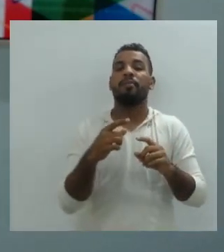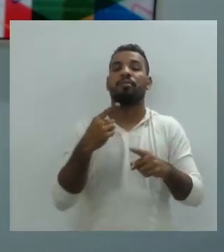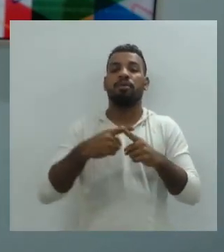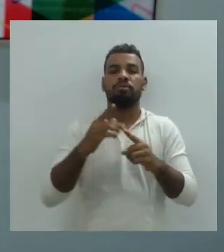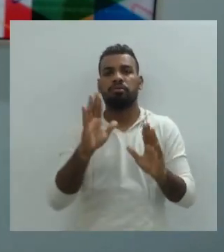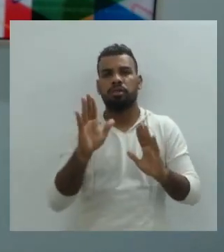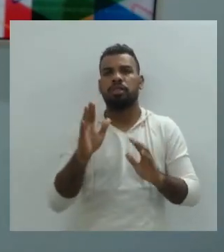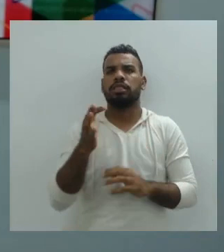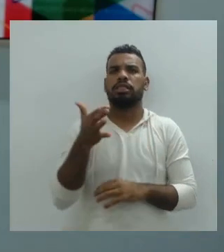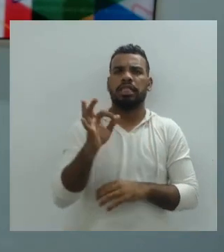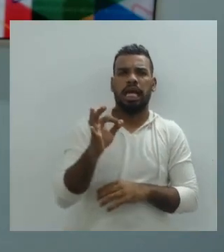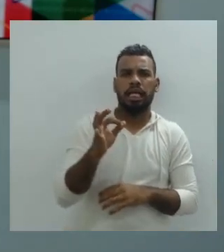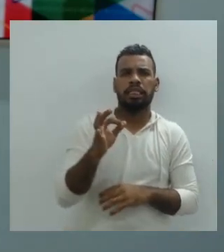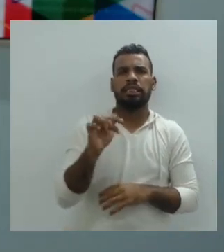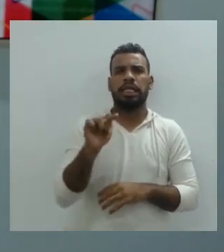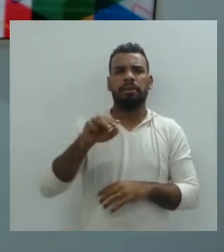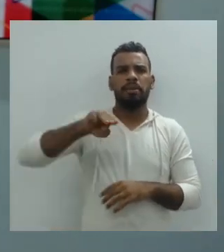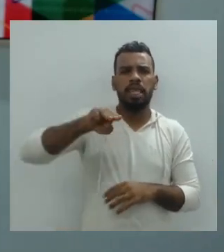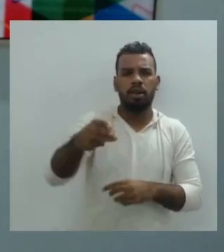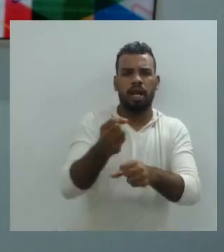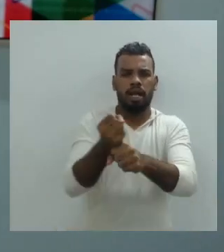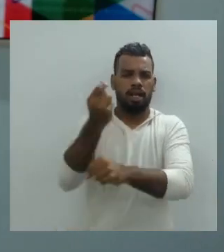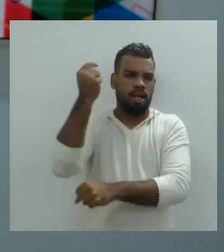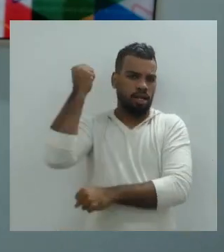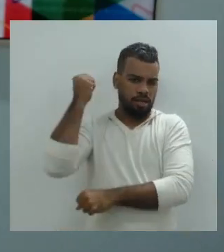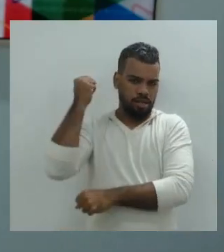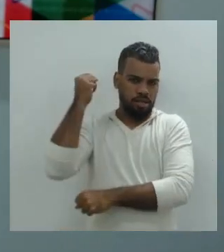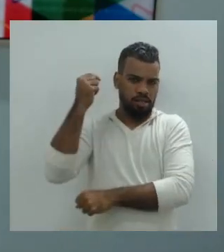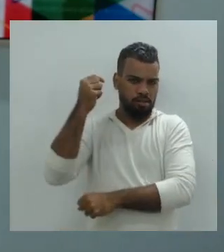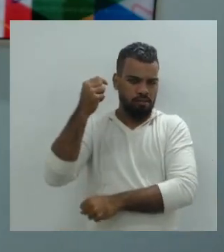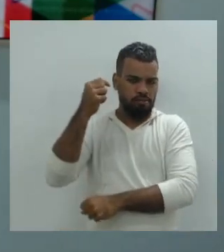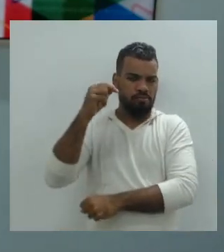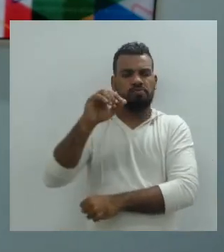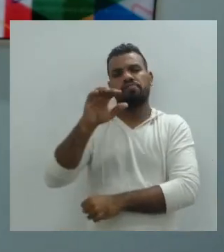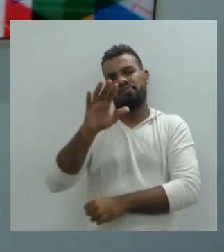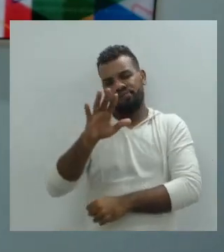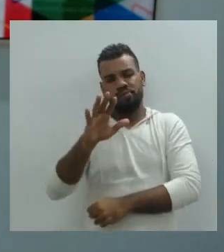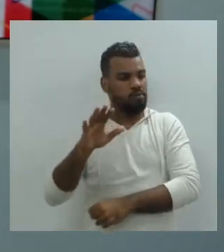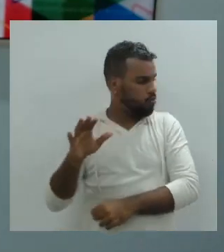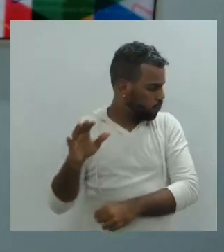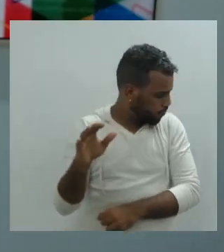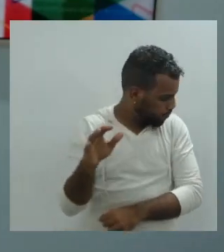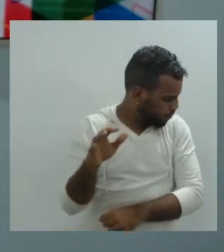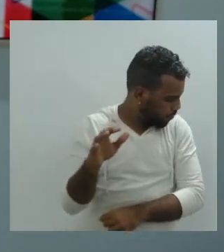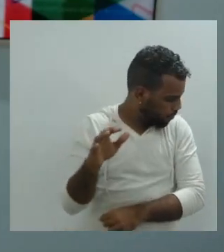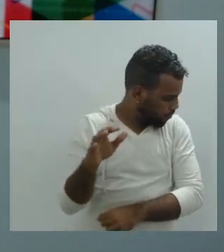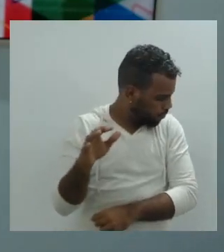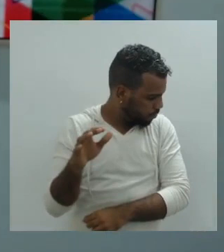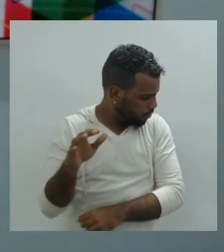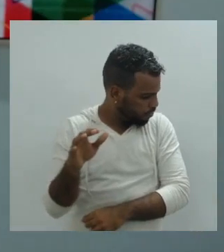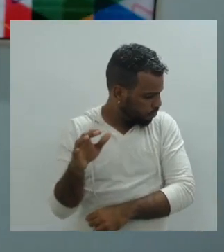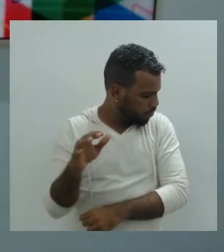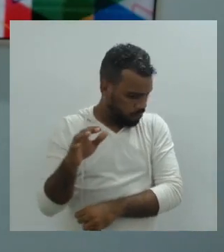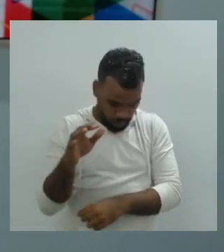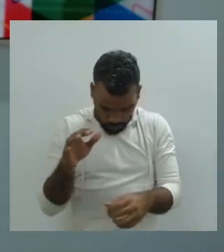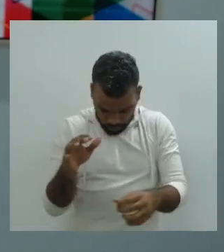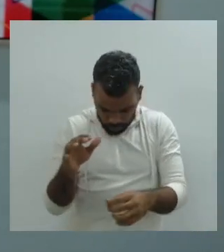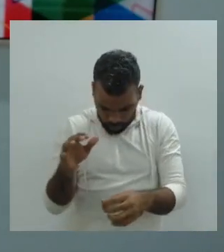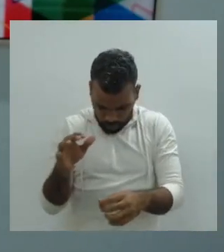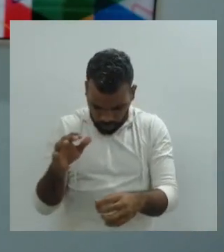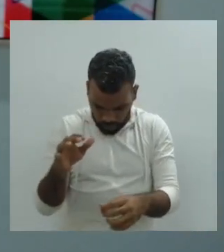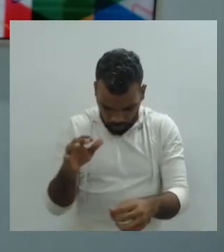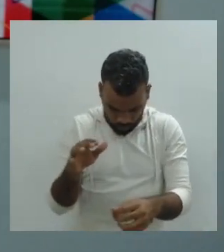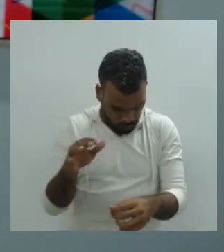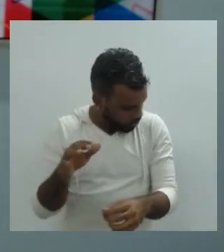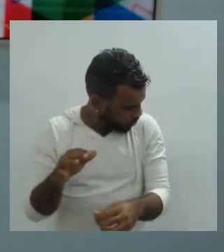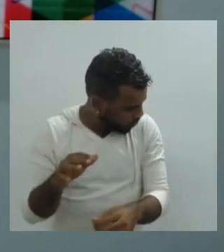entre 10 e 7 milhões de anos atrás. Ou seja, não é nada recente. É